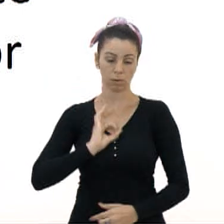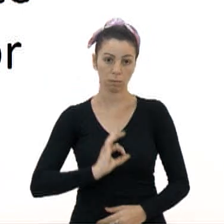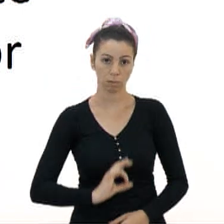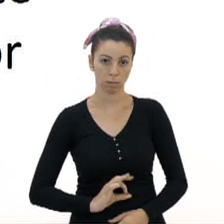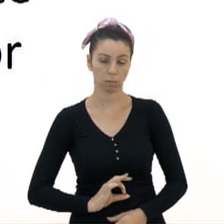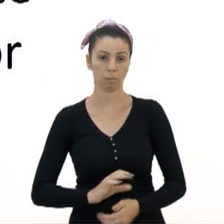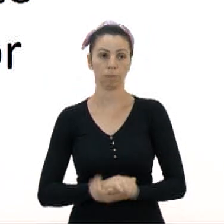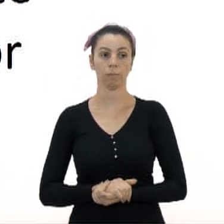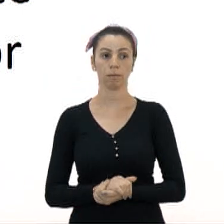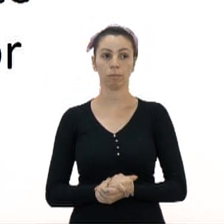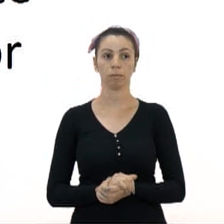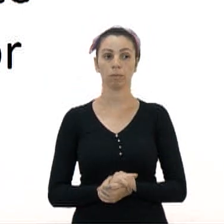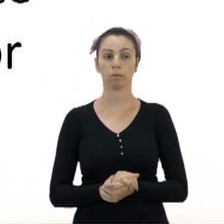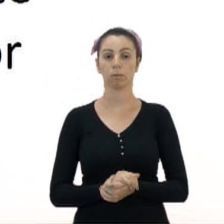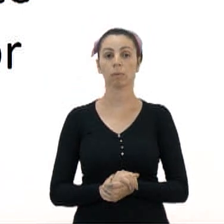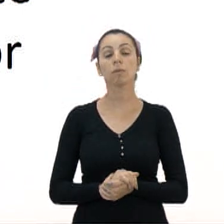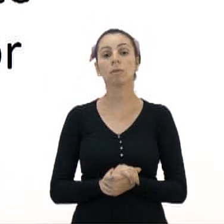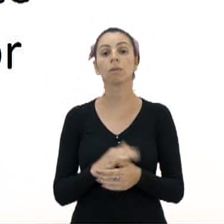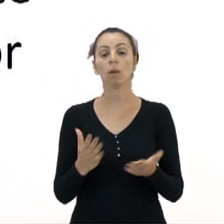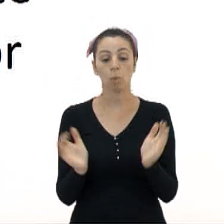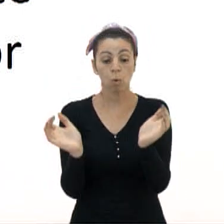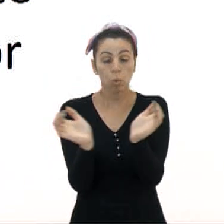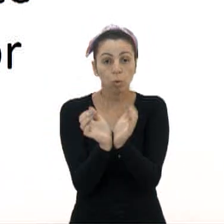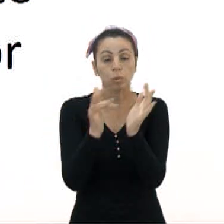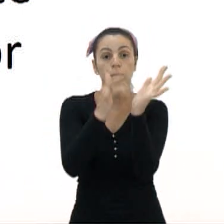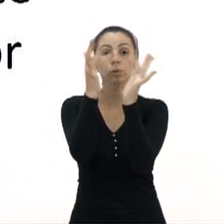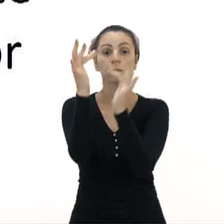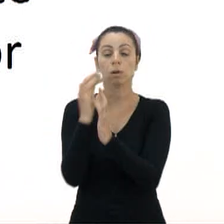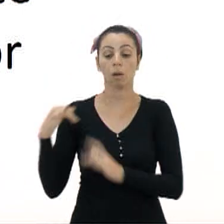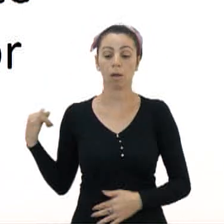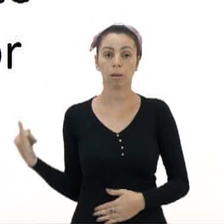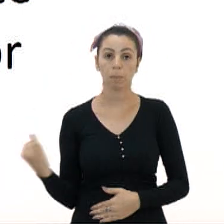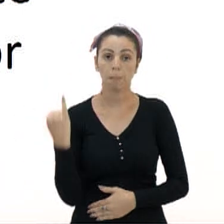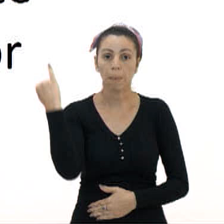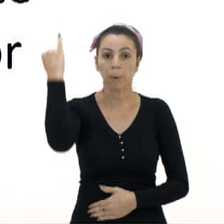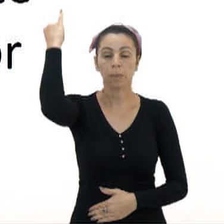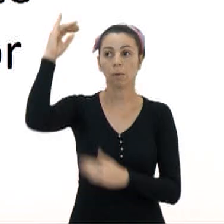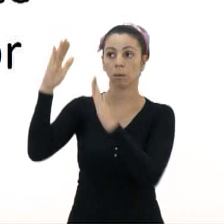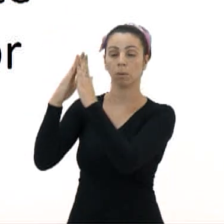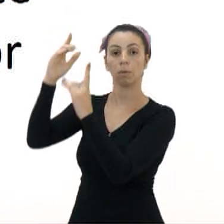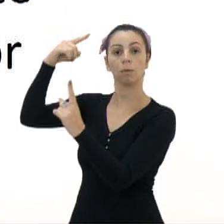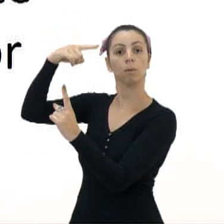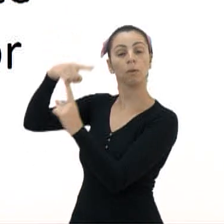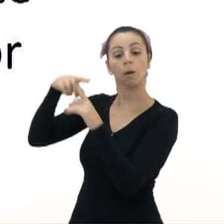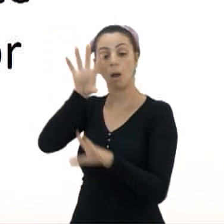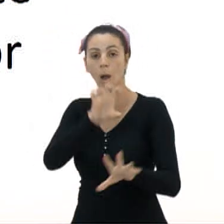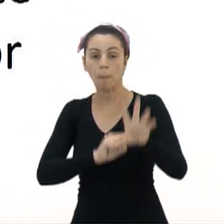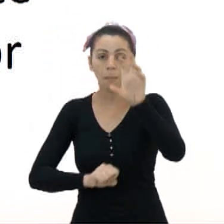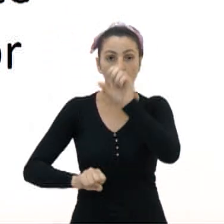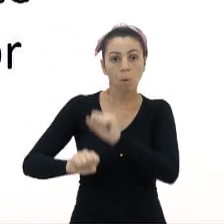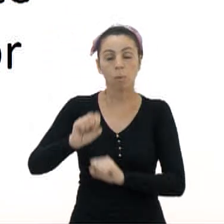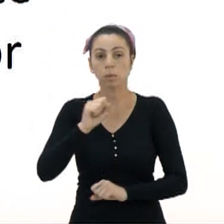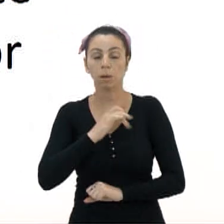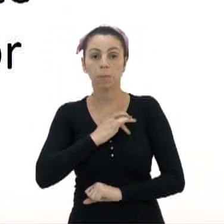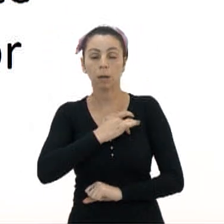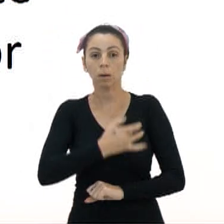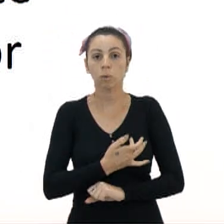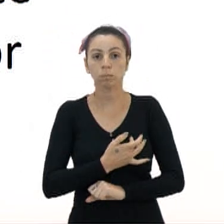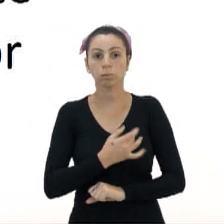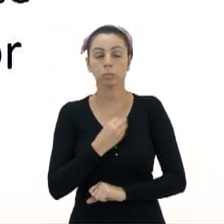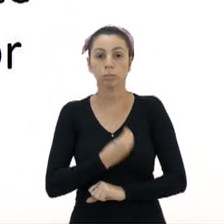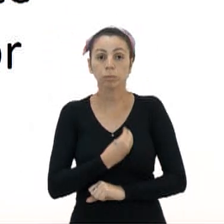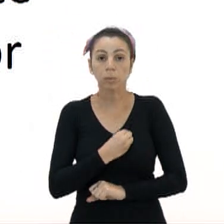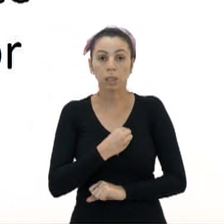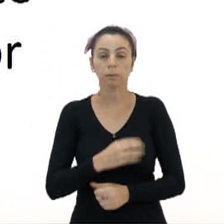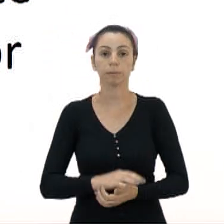Letra B, a Companhia de Jesus foi um importante artifício da Igreja em sua busca pela redenção?